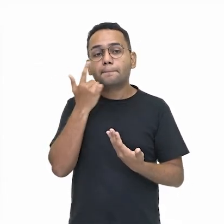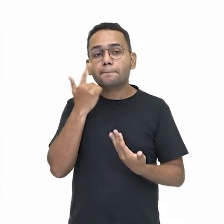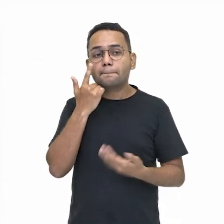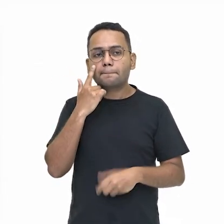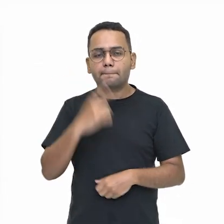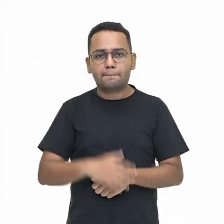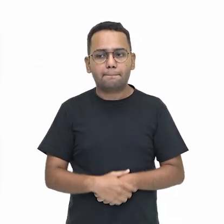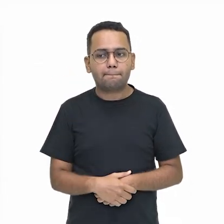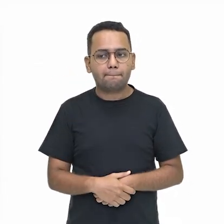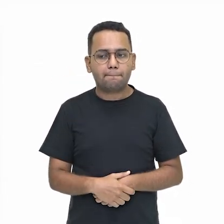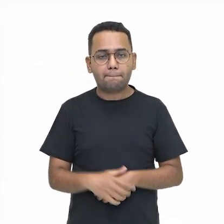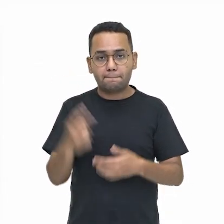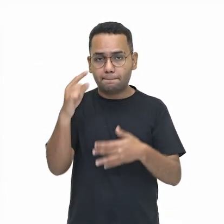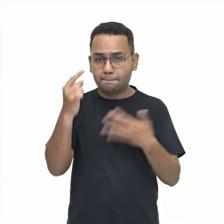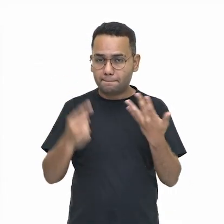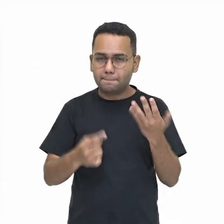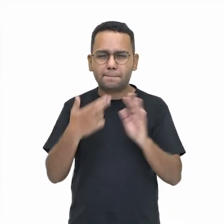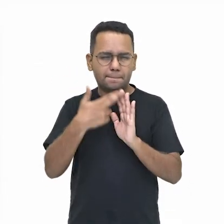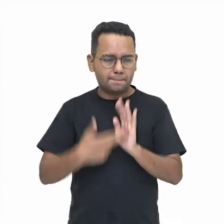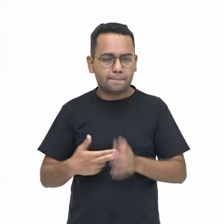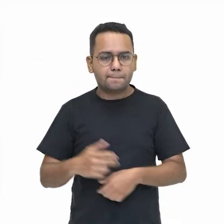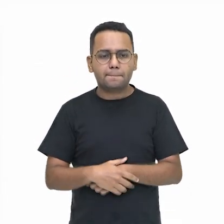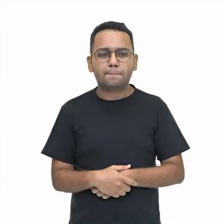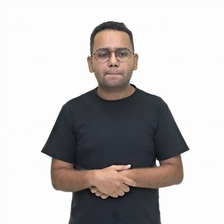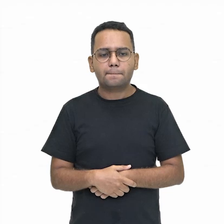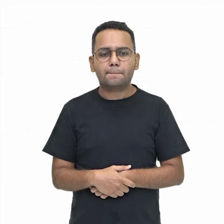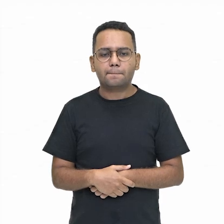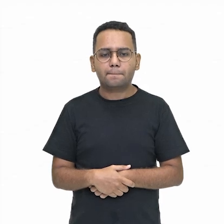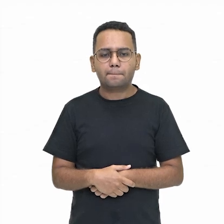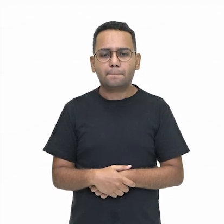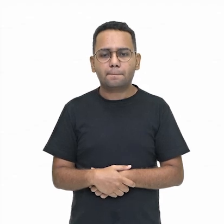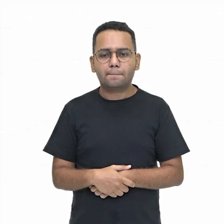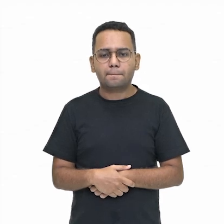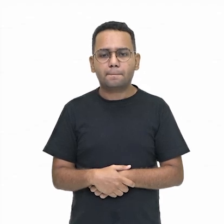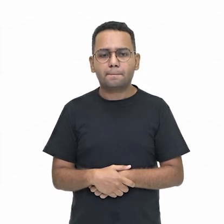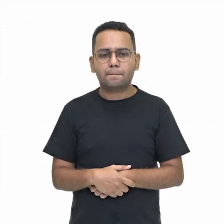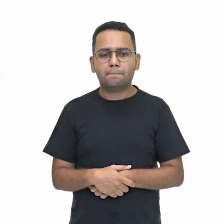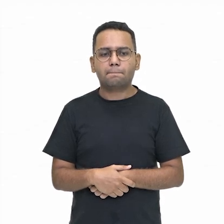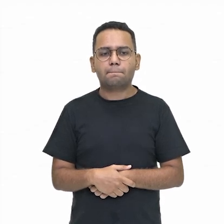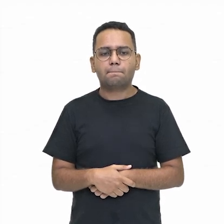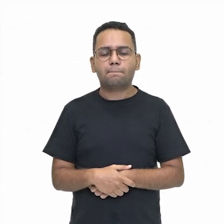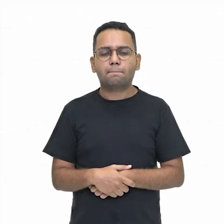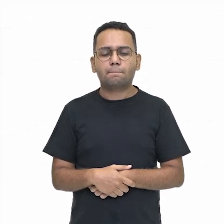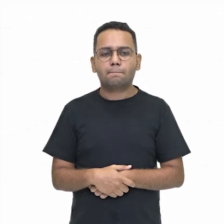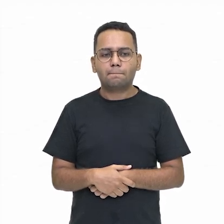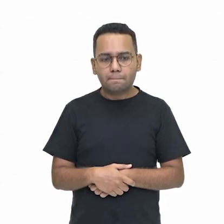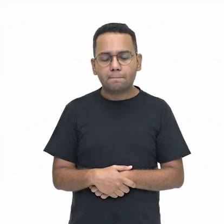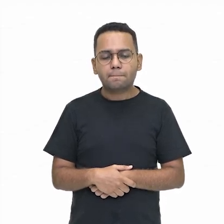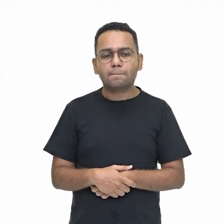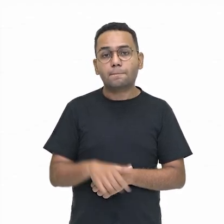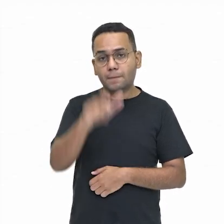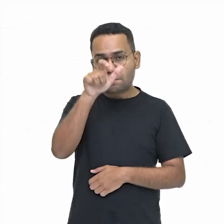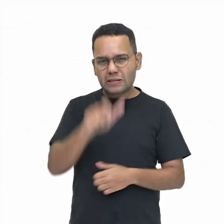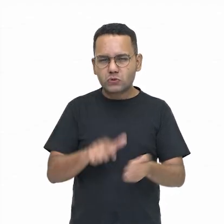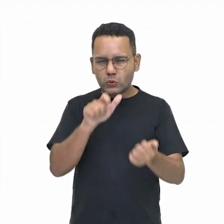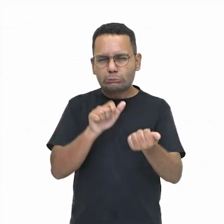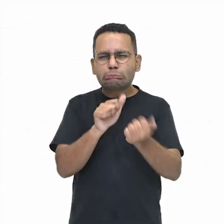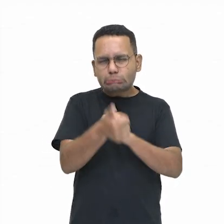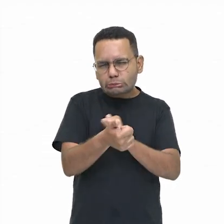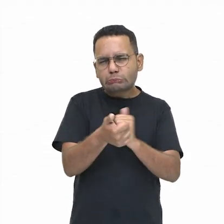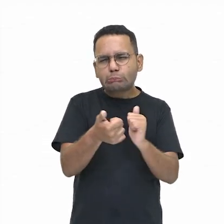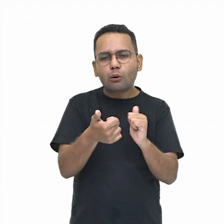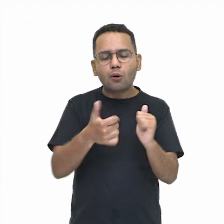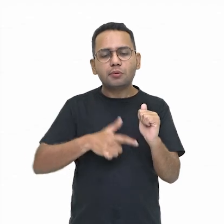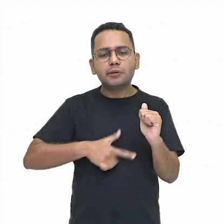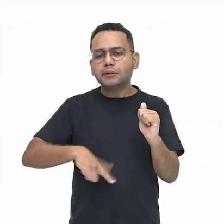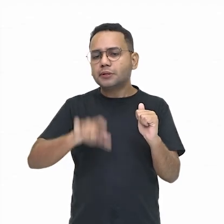importantes é que um jogador dá o ponto para a equipe adversária se errar o quadro no momento do arremesso,